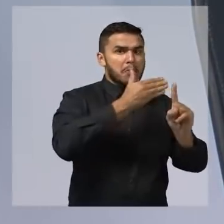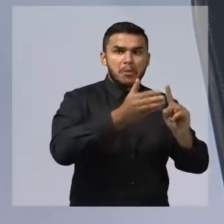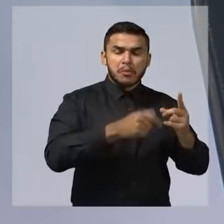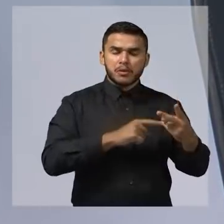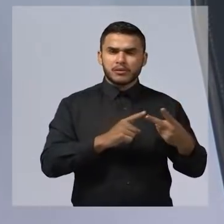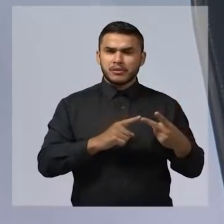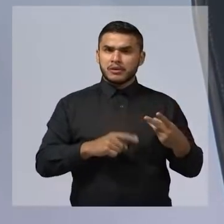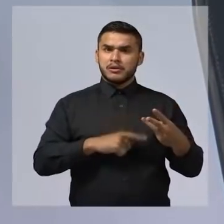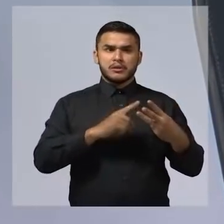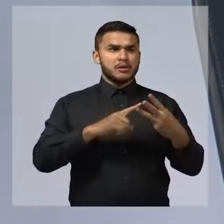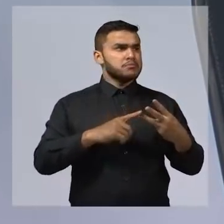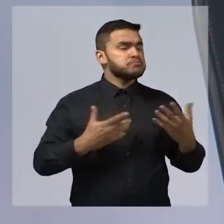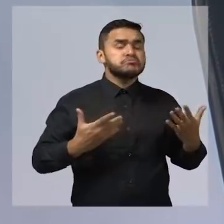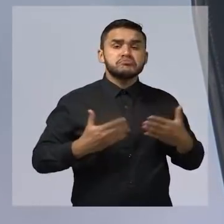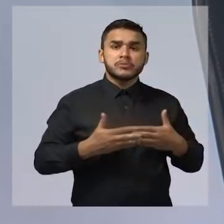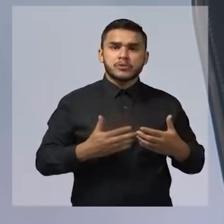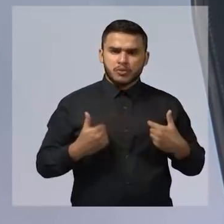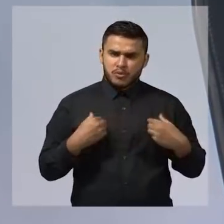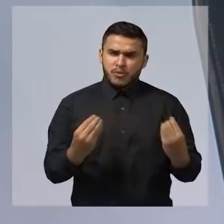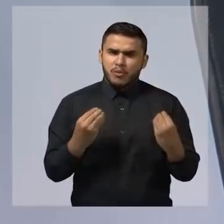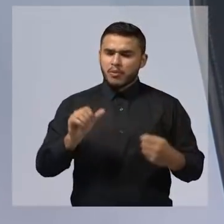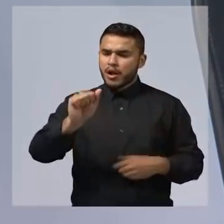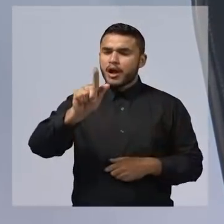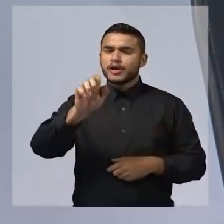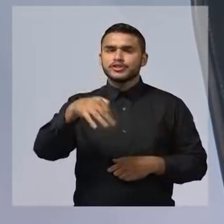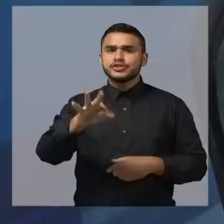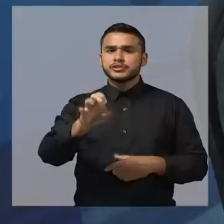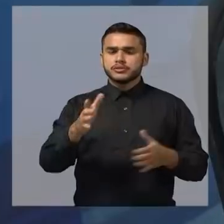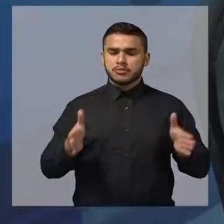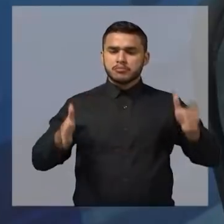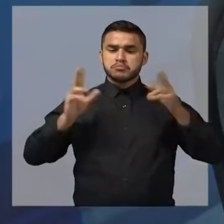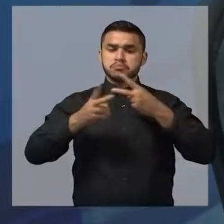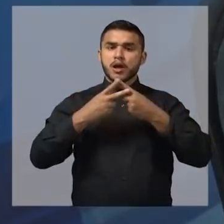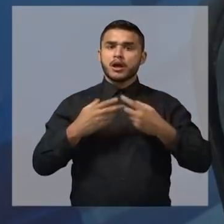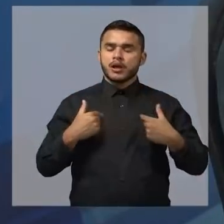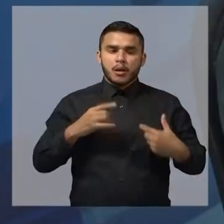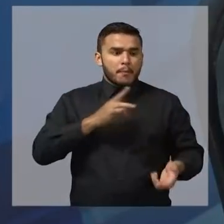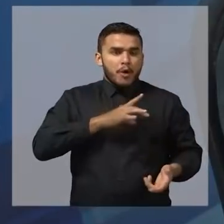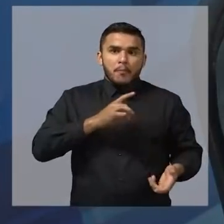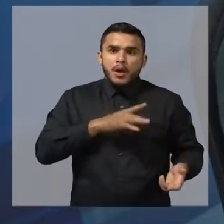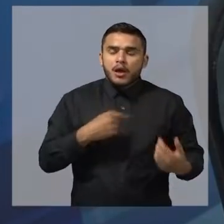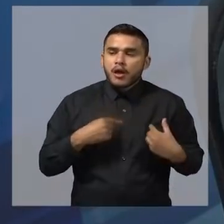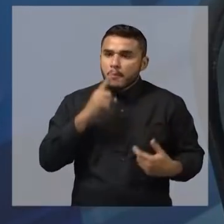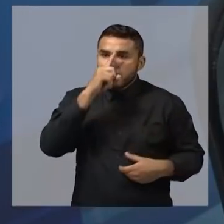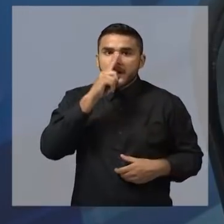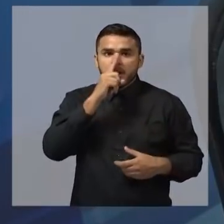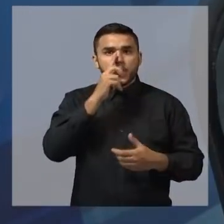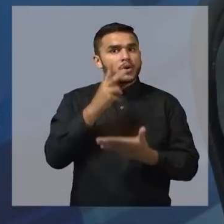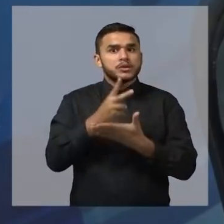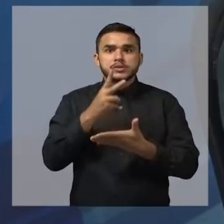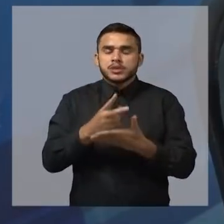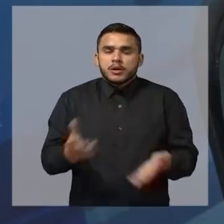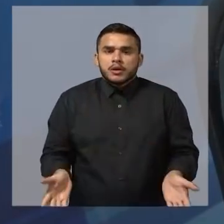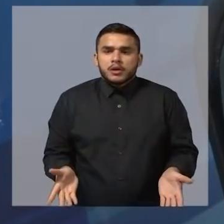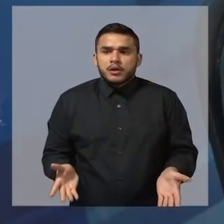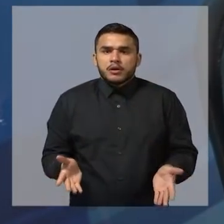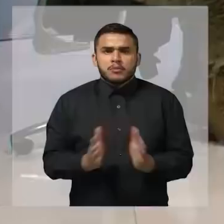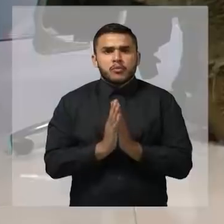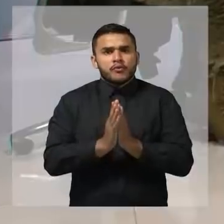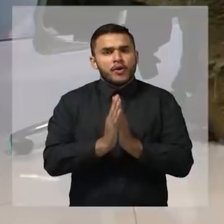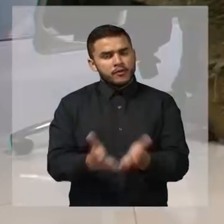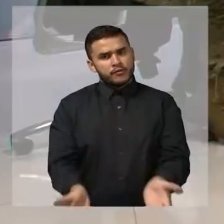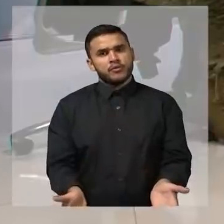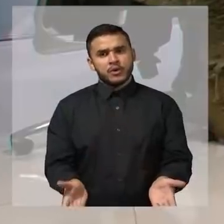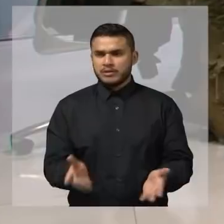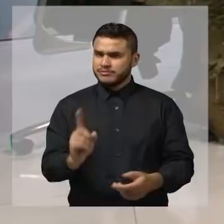sair de casa correndo o risco o tempo todo e não ter um respaldo legal para isso. E está na lei. Não estamos pedindo favor, é que seja cumprida a